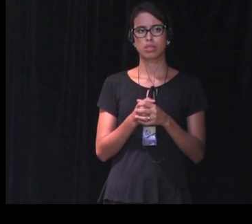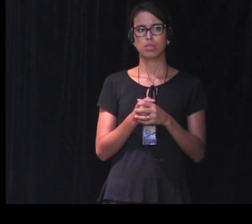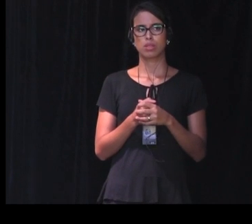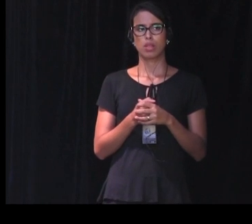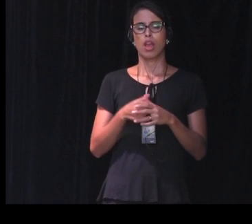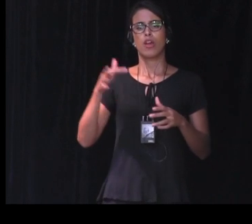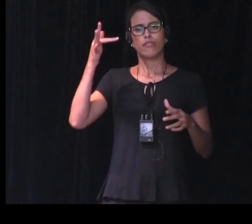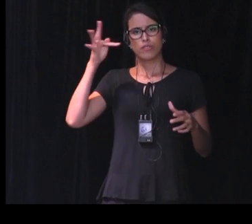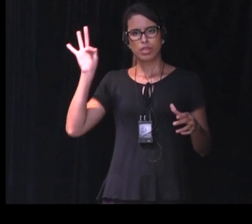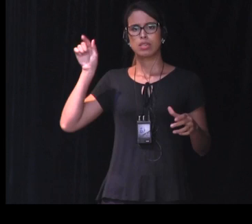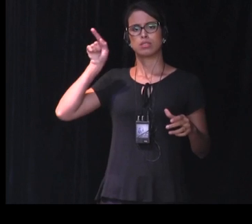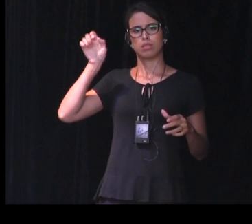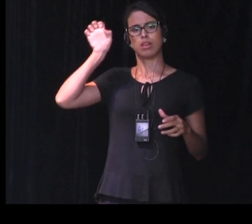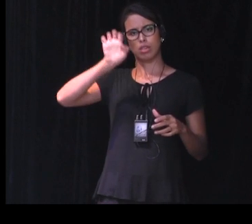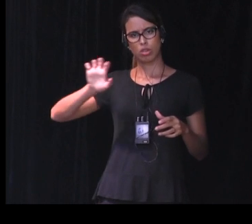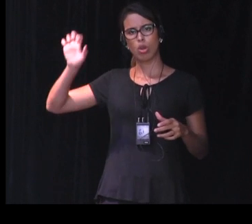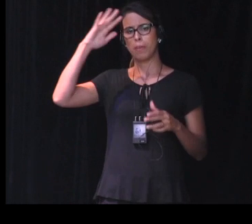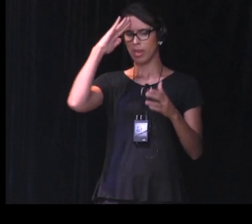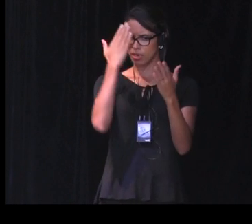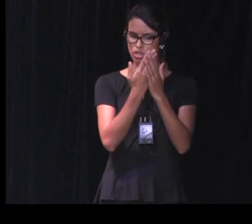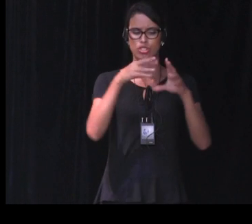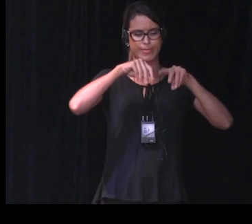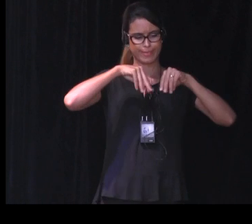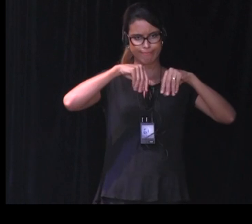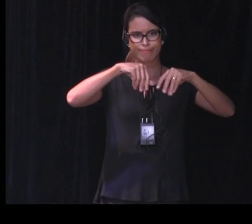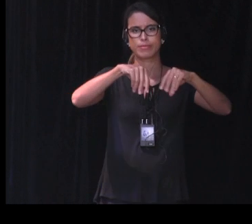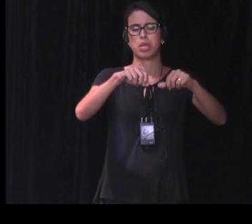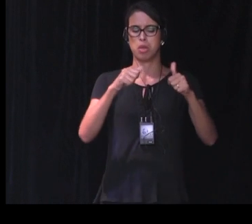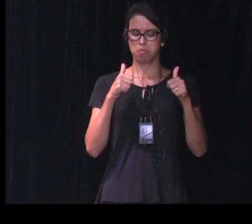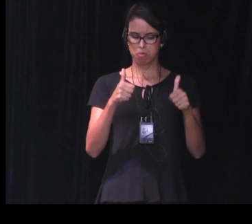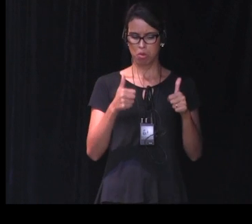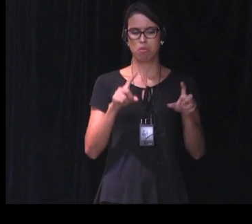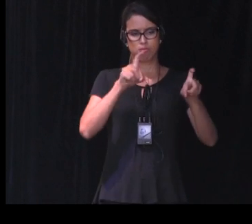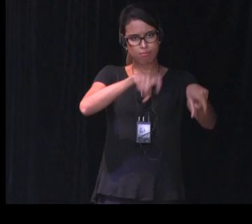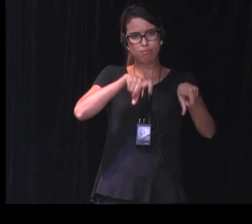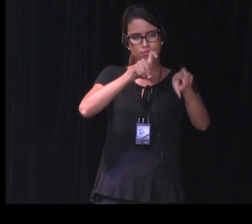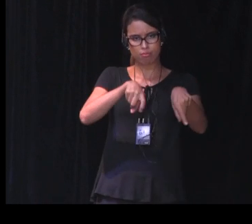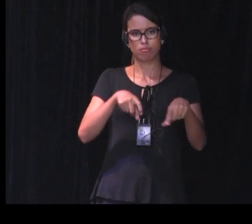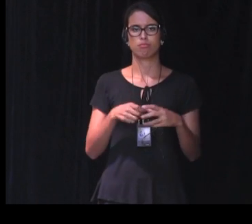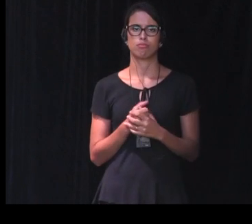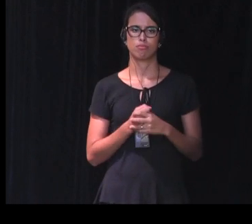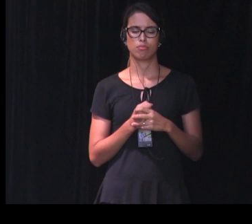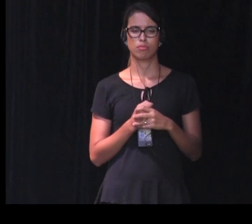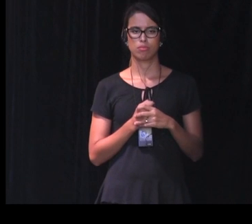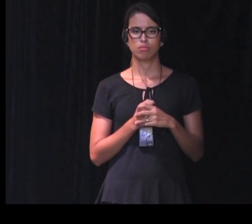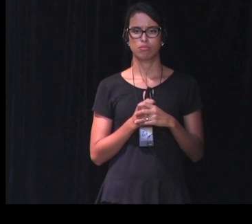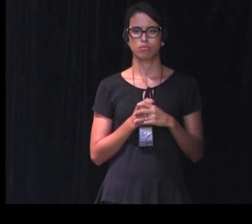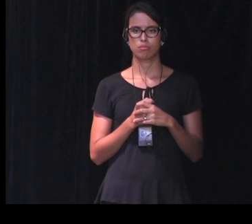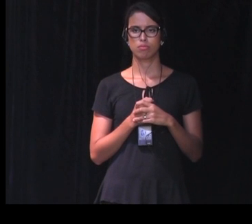como os franceses e europeus confiam a fertilidade do solo